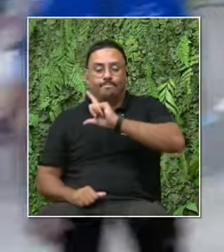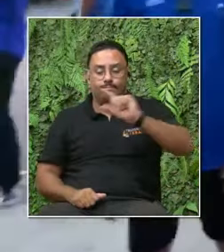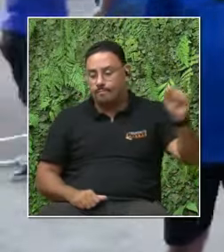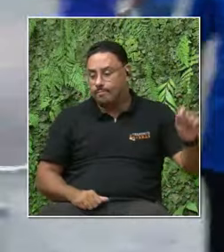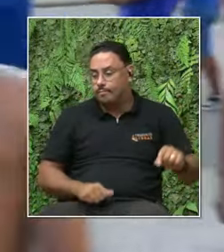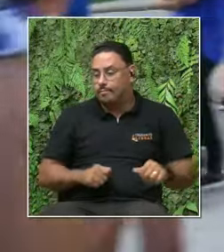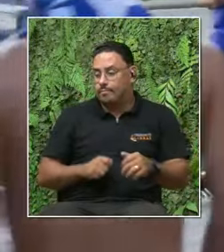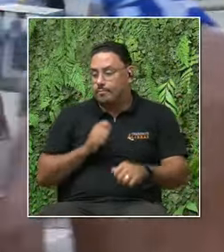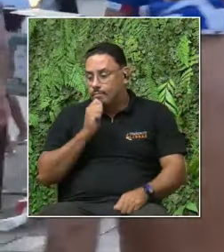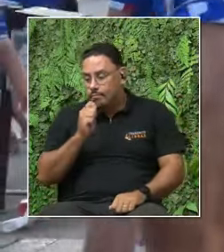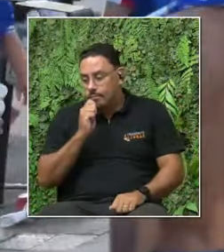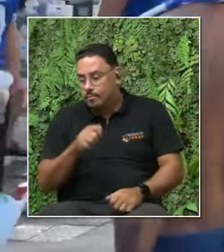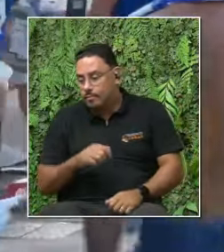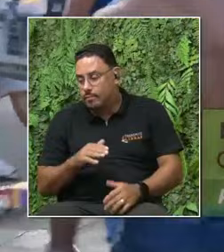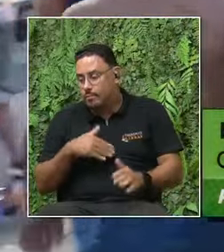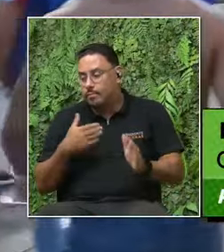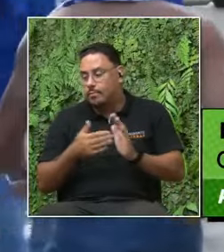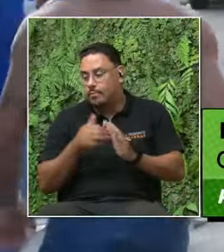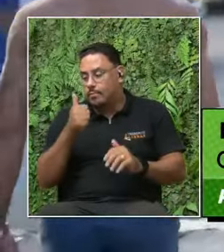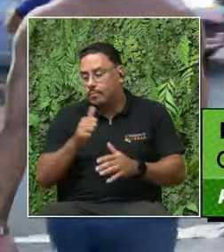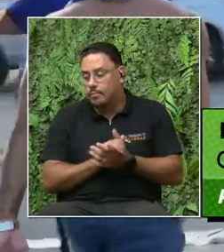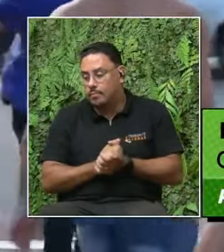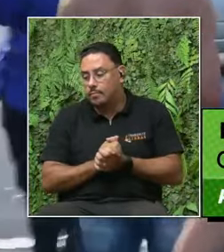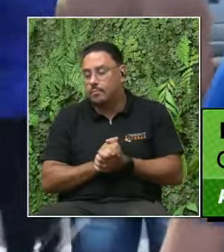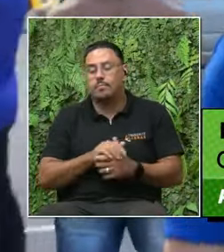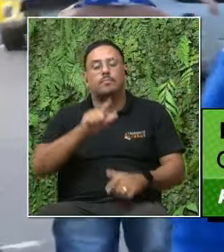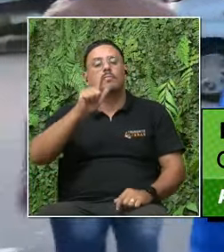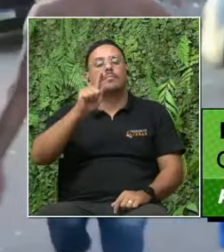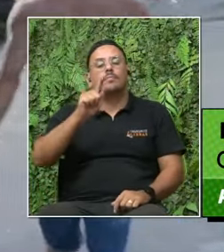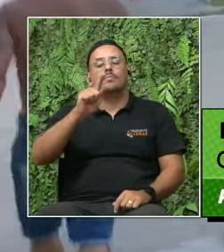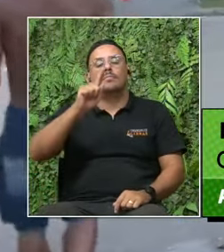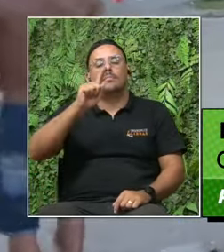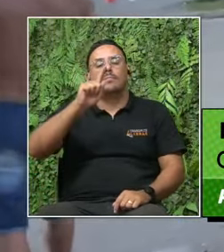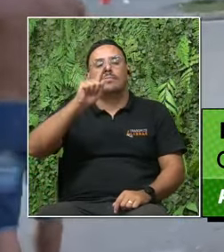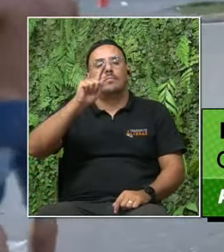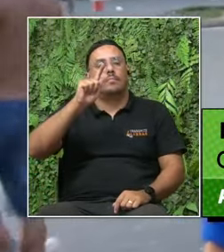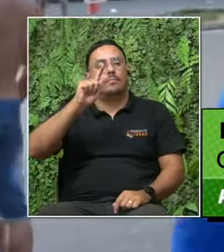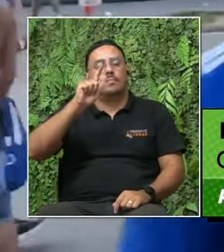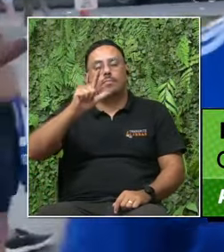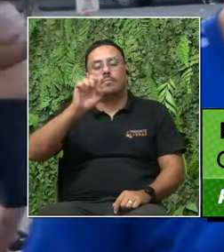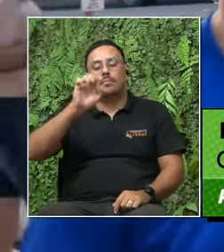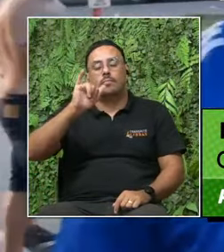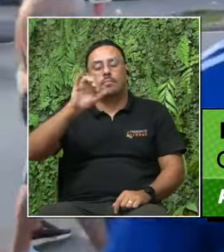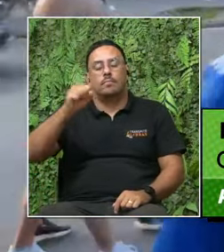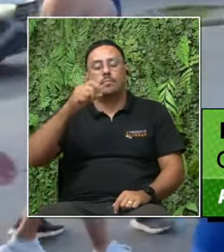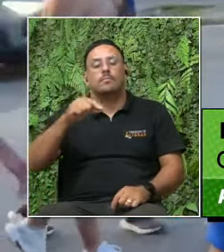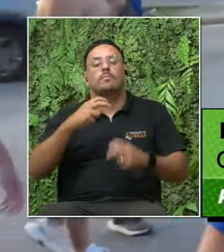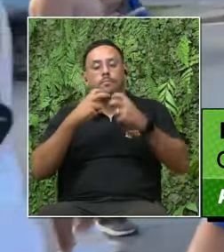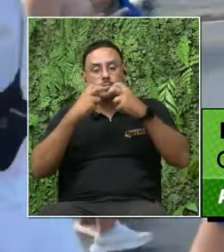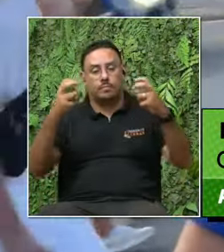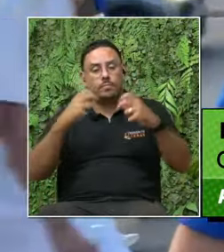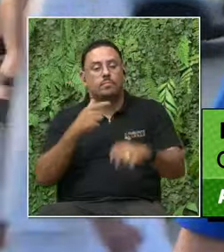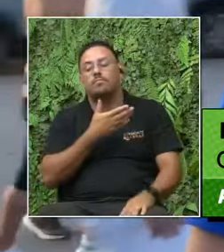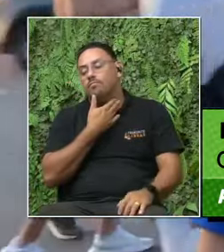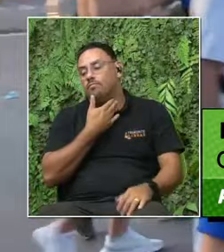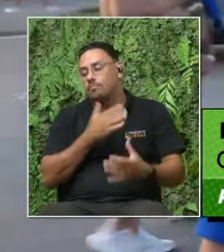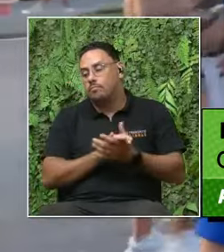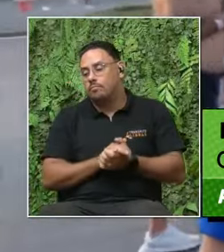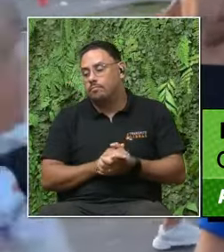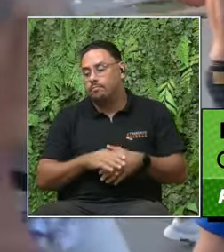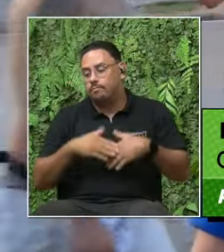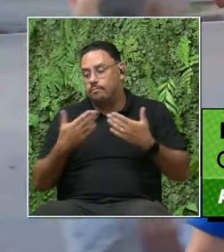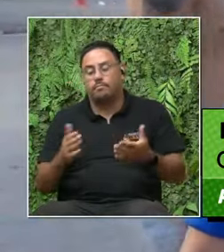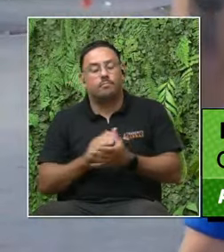bom vou entrevistar meu amigo tudo bom como é que seu nome amigo meu nome é gleon Gleisson Solte a tua voz aqui na rede 98